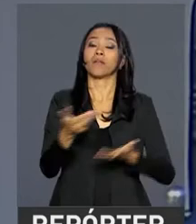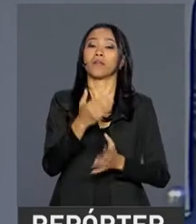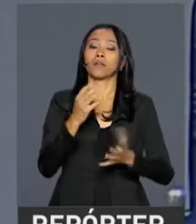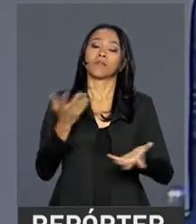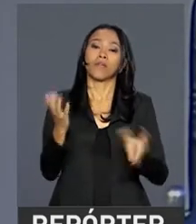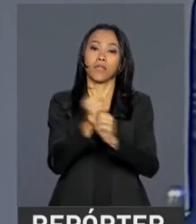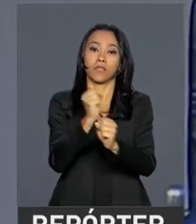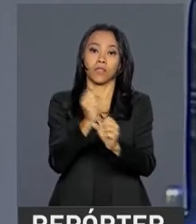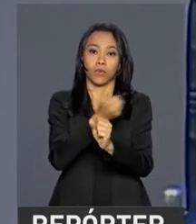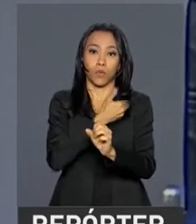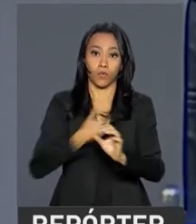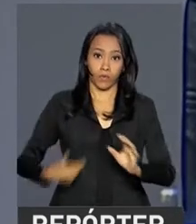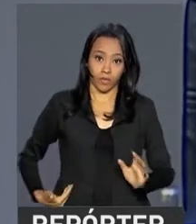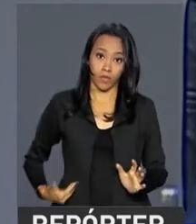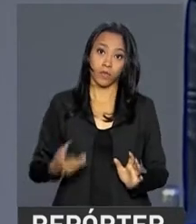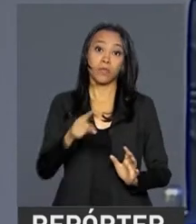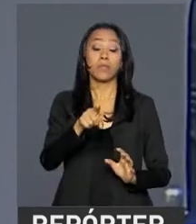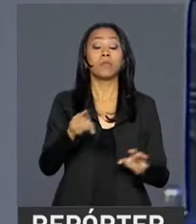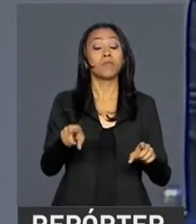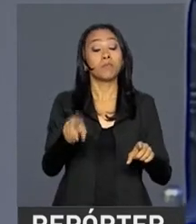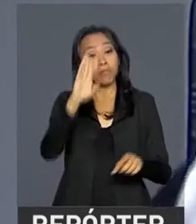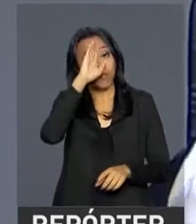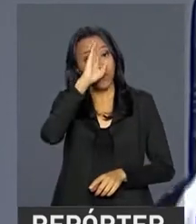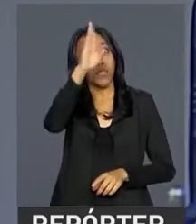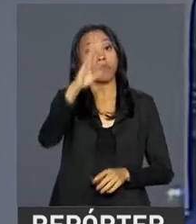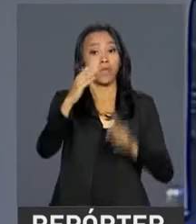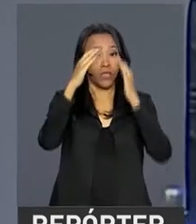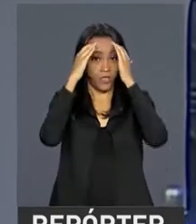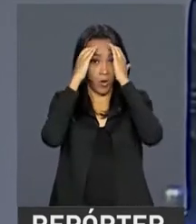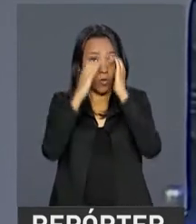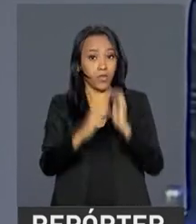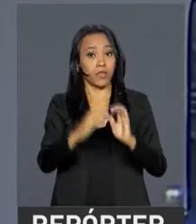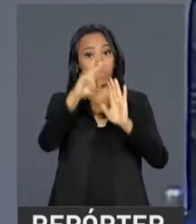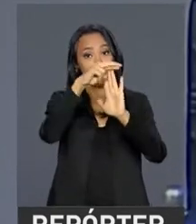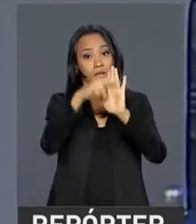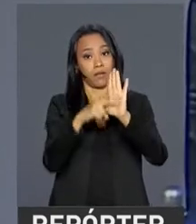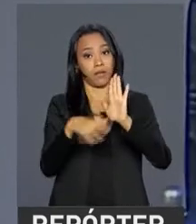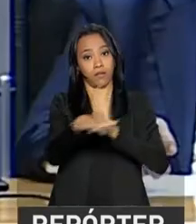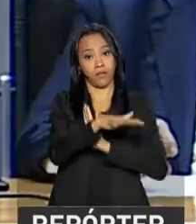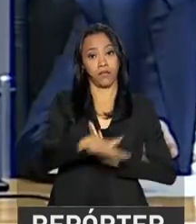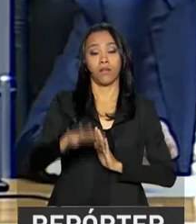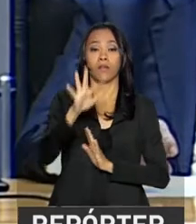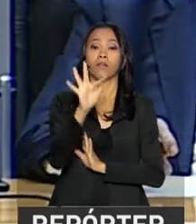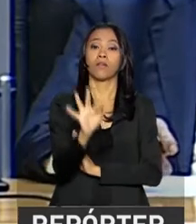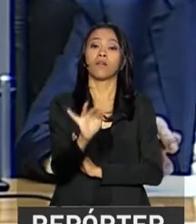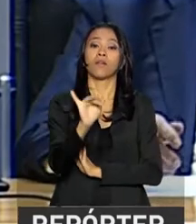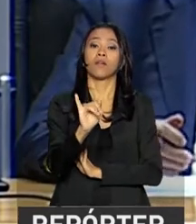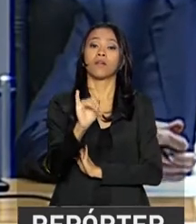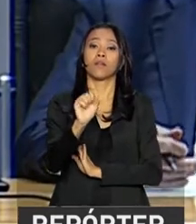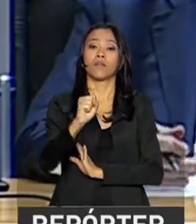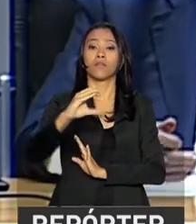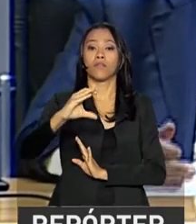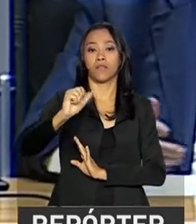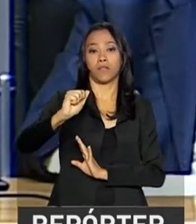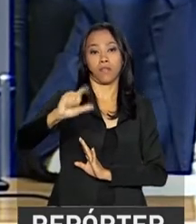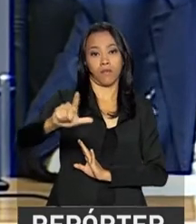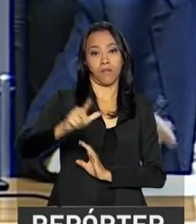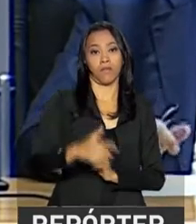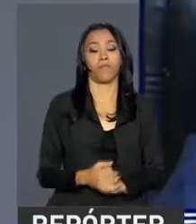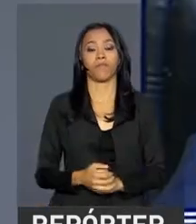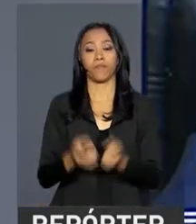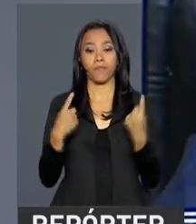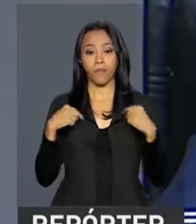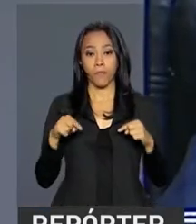prazo inclusive para o cumprimento das normas de responsabilidade fiscal em primeiro lugar quando o que a